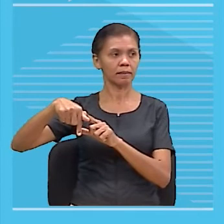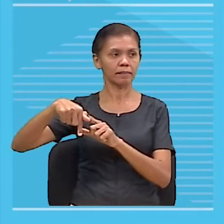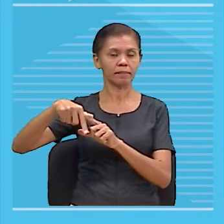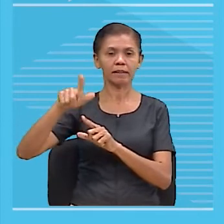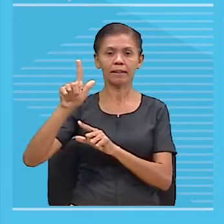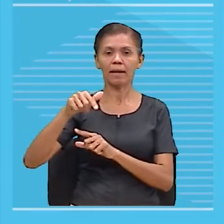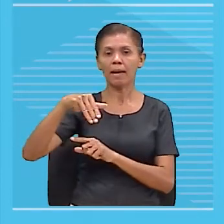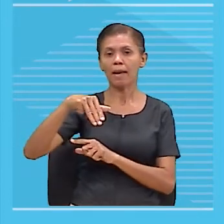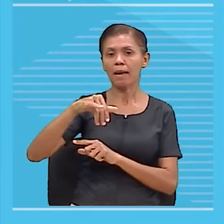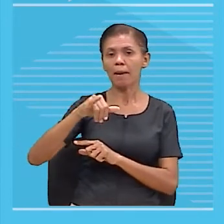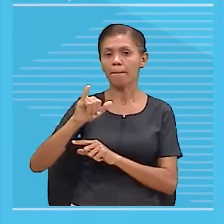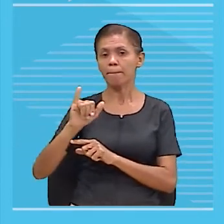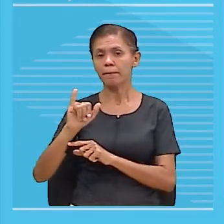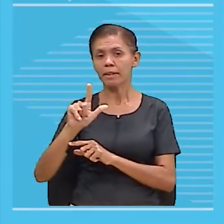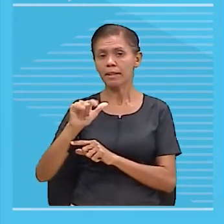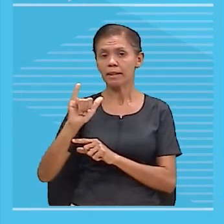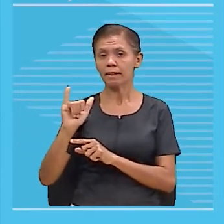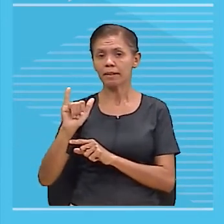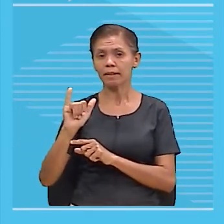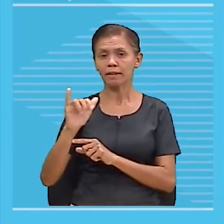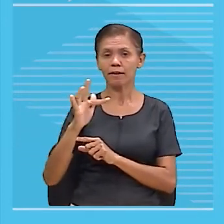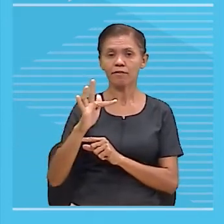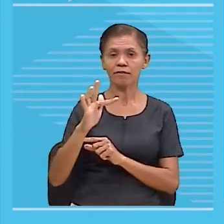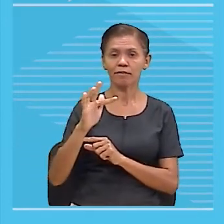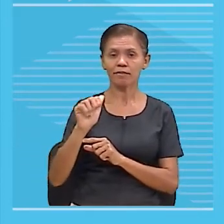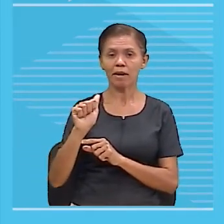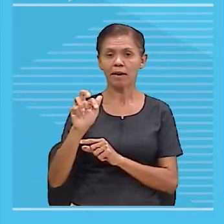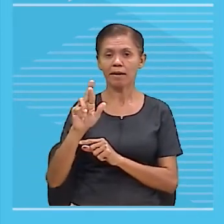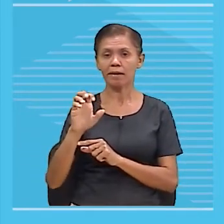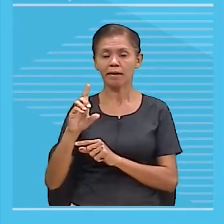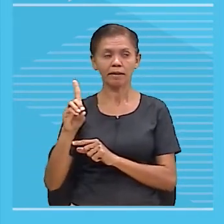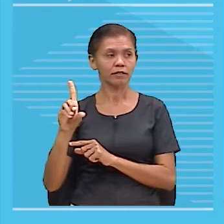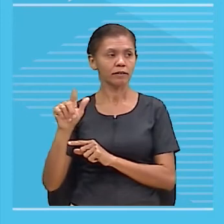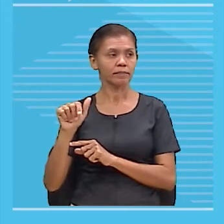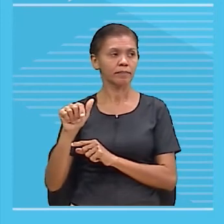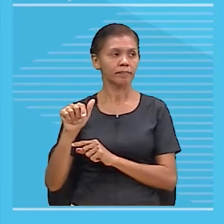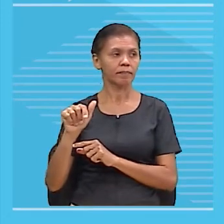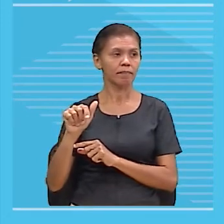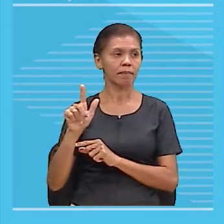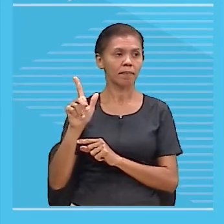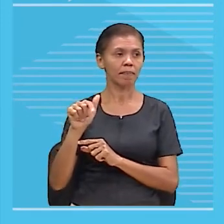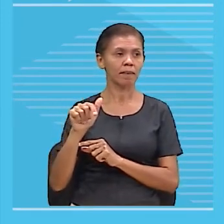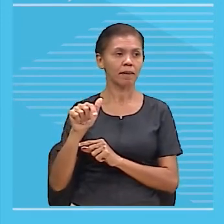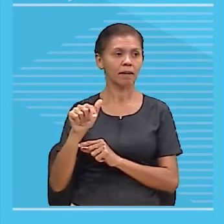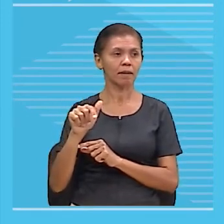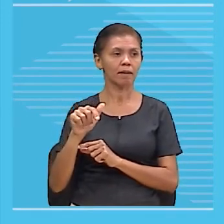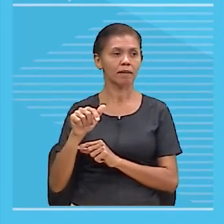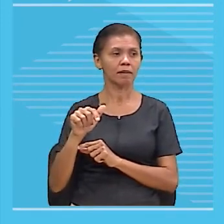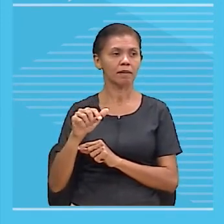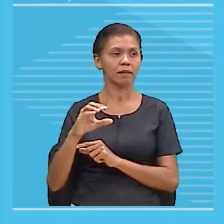milifarad, ou seja, a capacitância dele é de 0,5